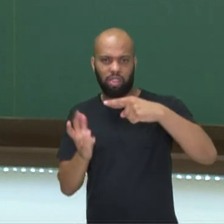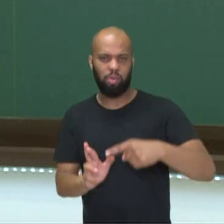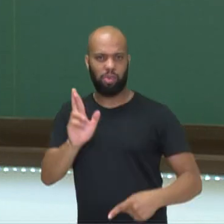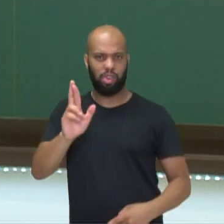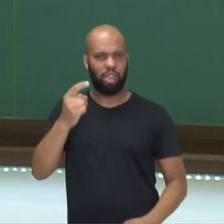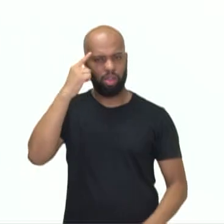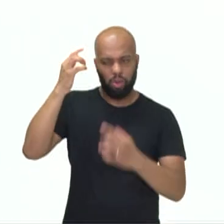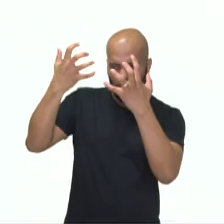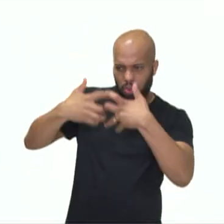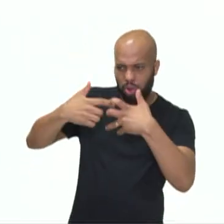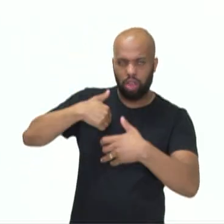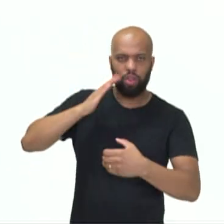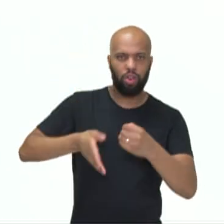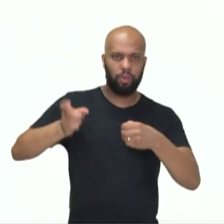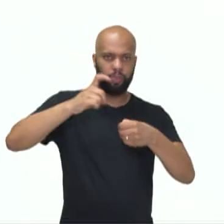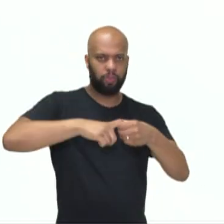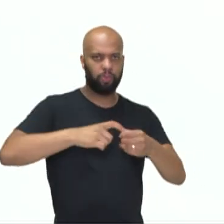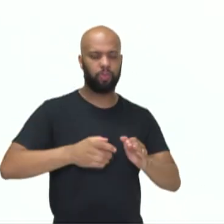a resposta.